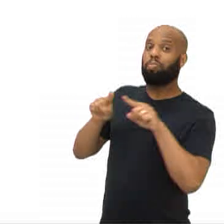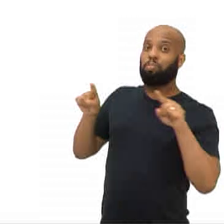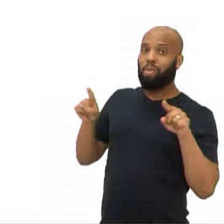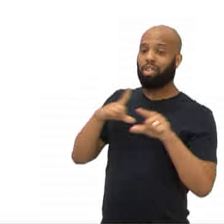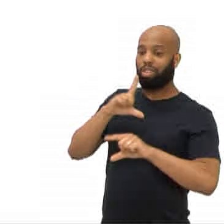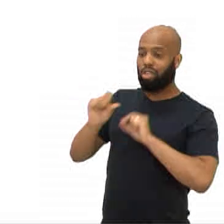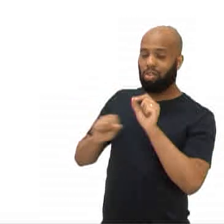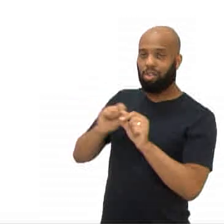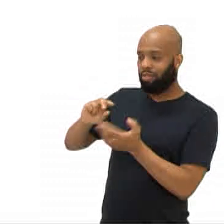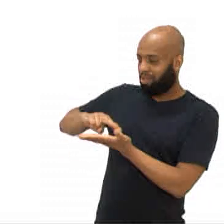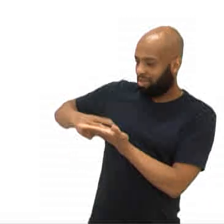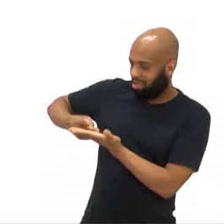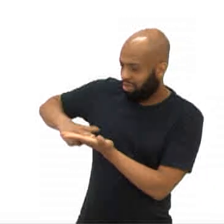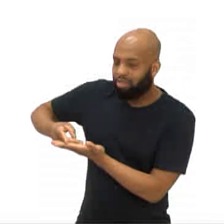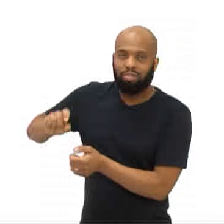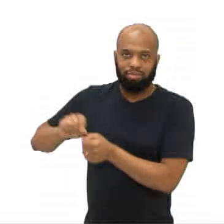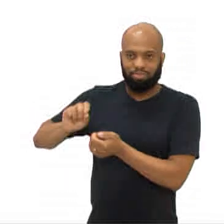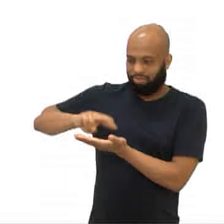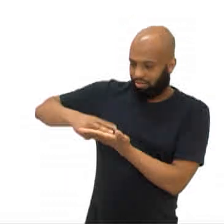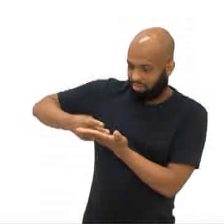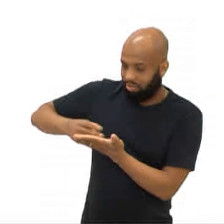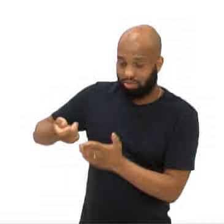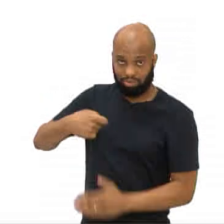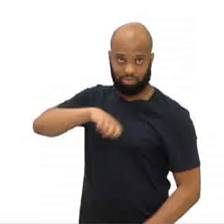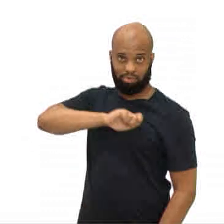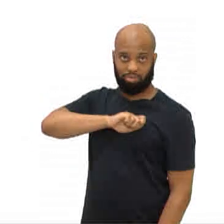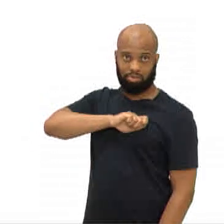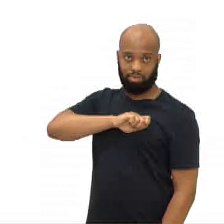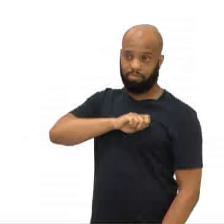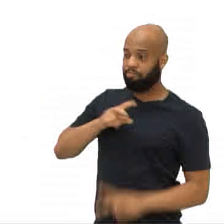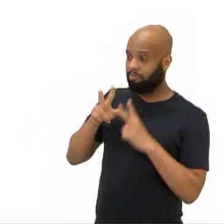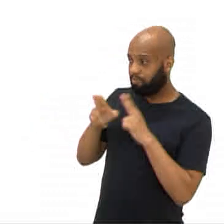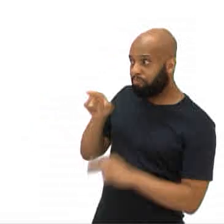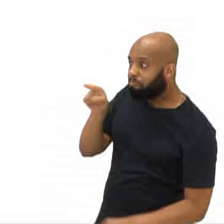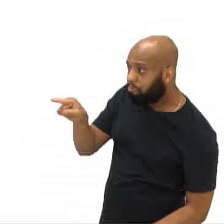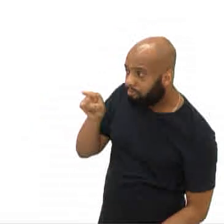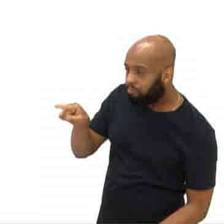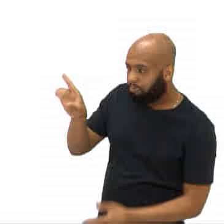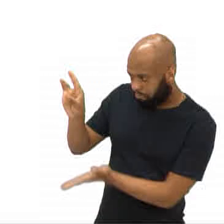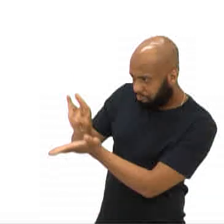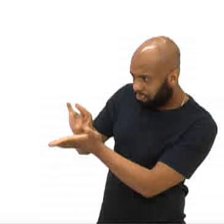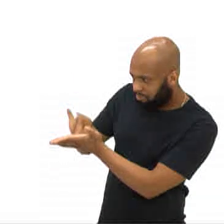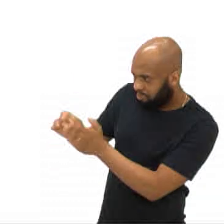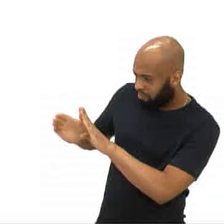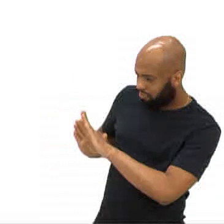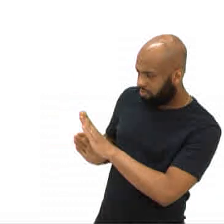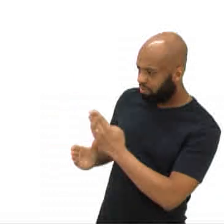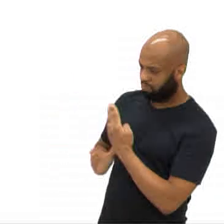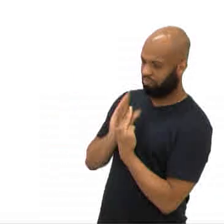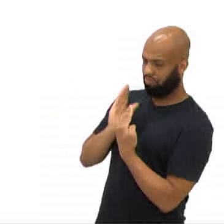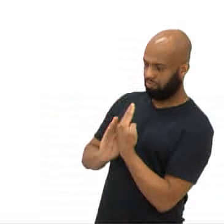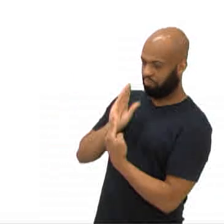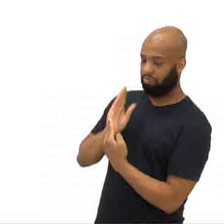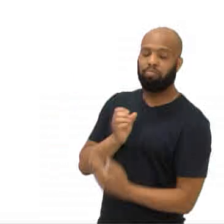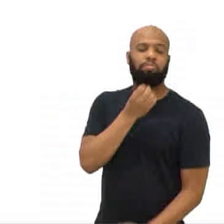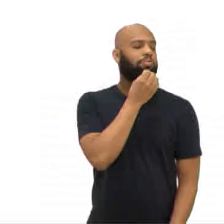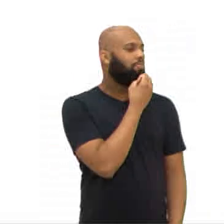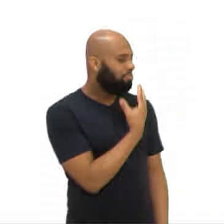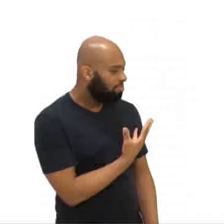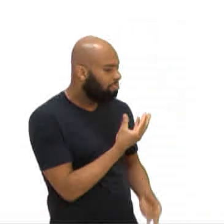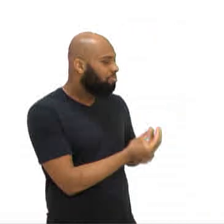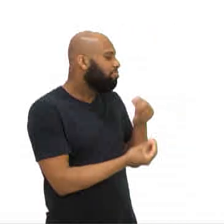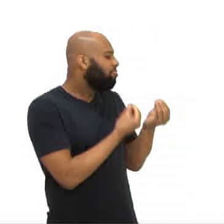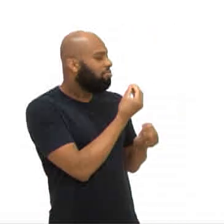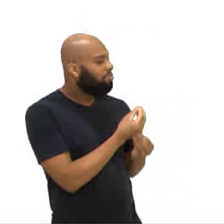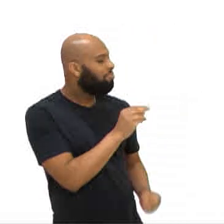mas lo tradujimos, nós fizemos a tradução ao espanhol, como você, oficial, nos aconselhou. Muito bem, como